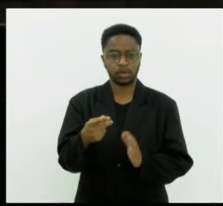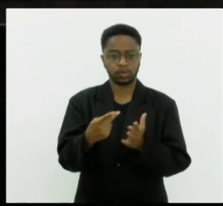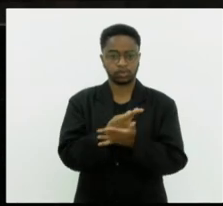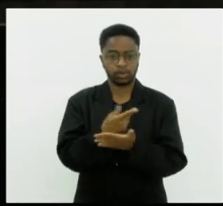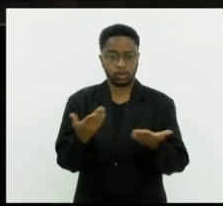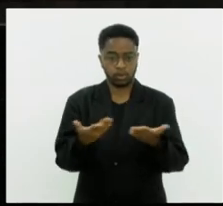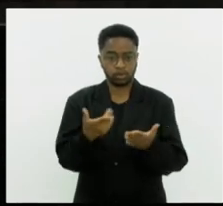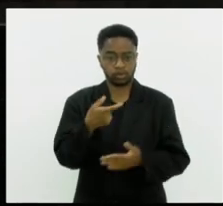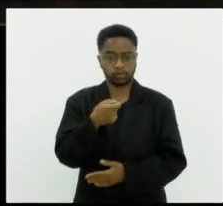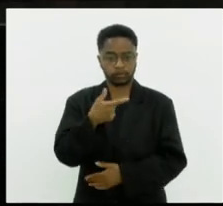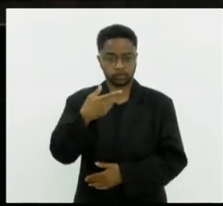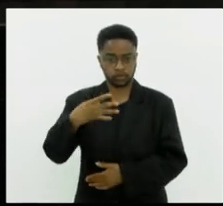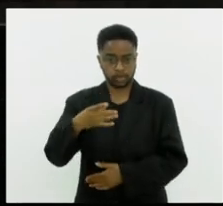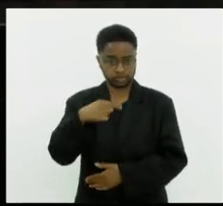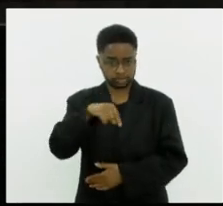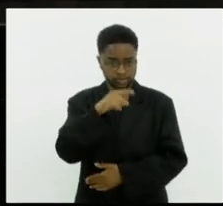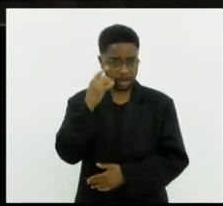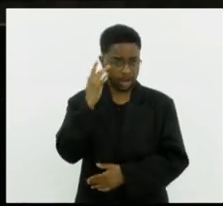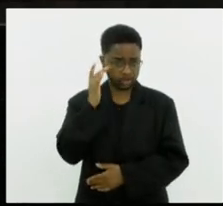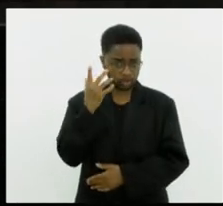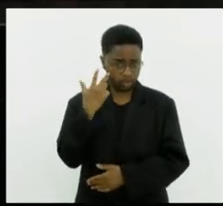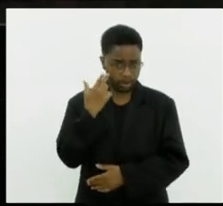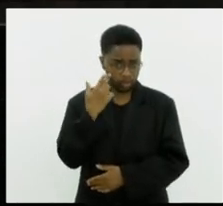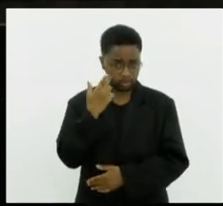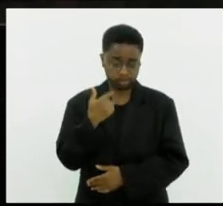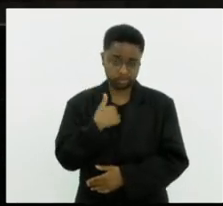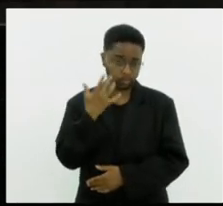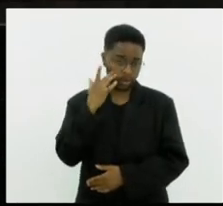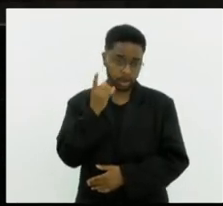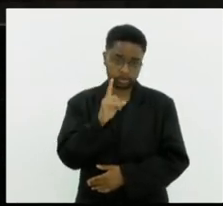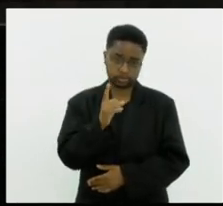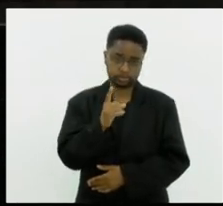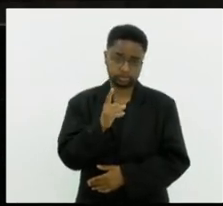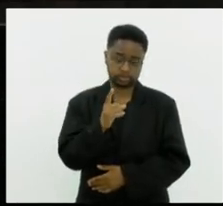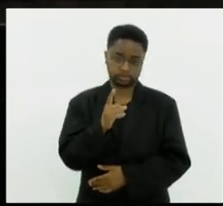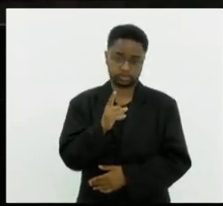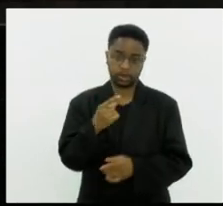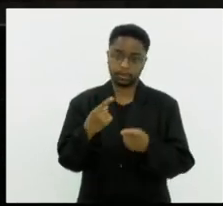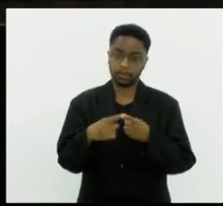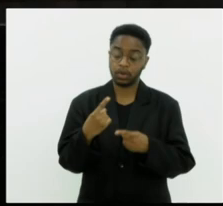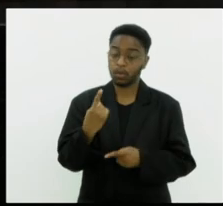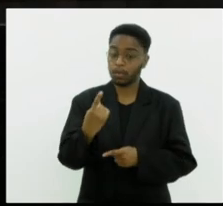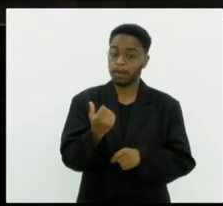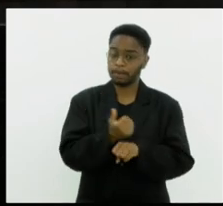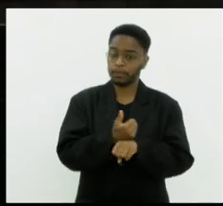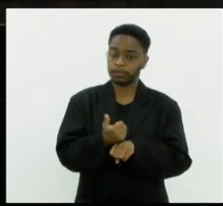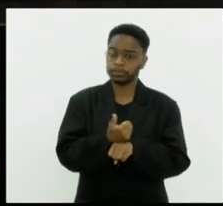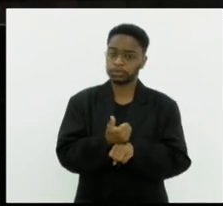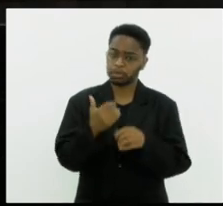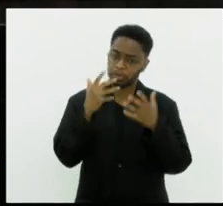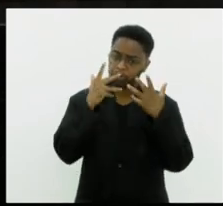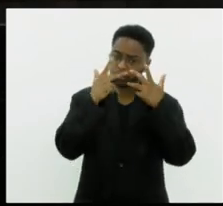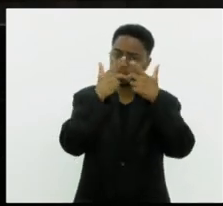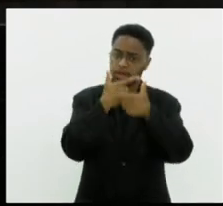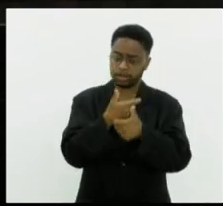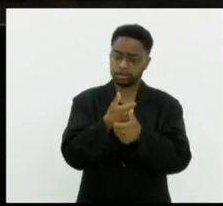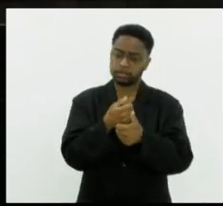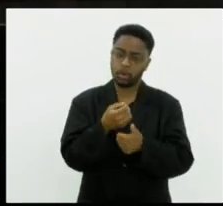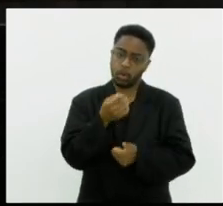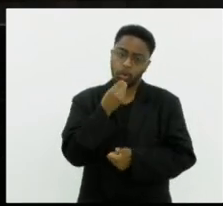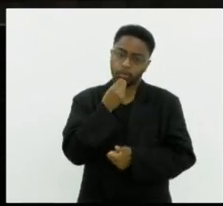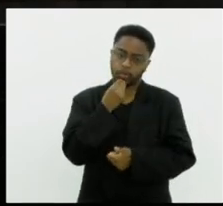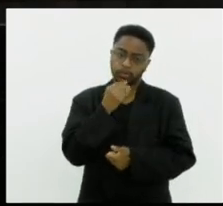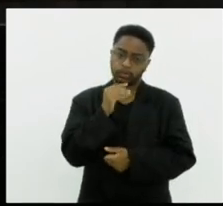ano. Você acha isso normal? Porque eu não acho. Uma das profissões mais bonitas, lógico, depois do